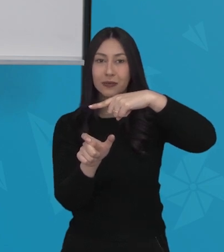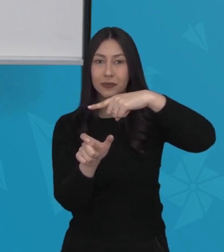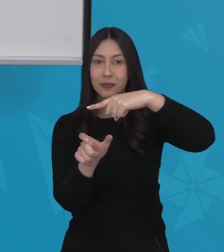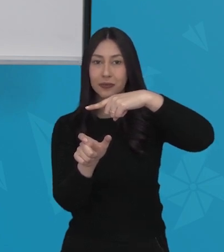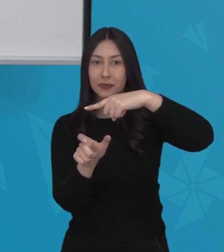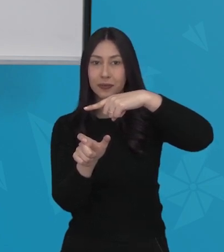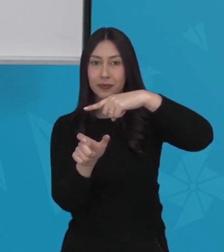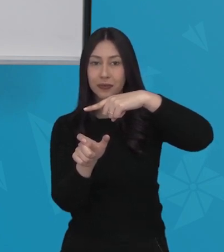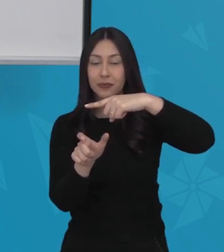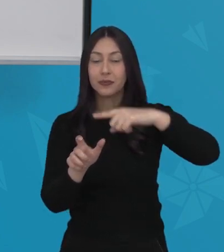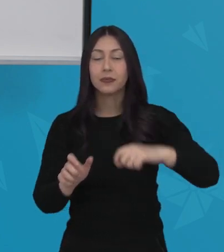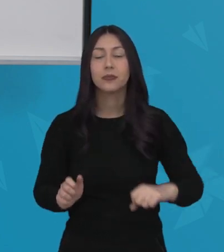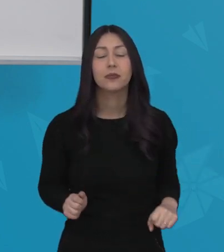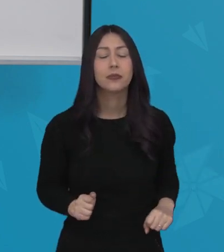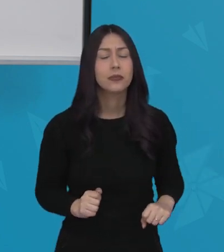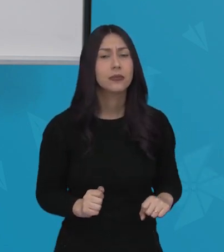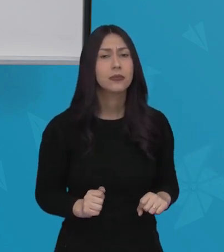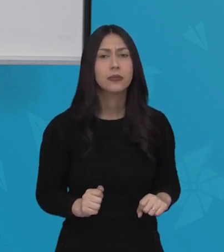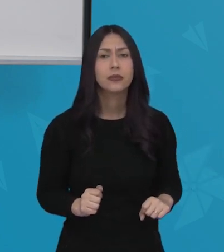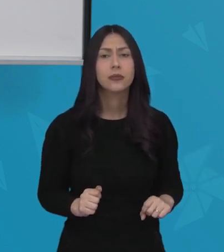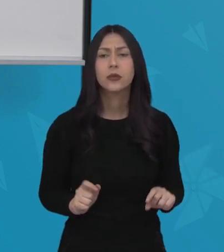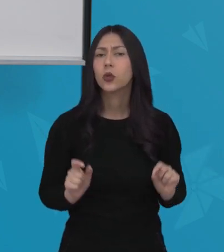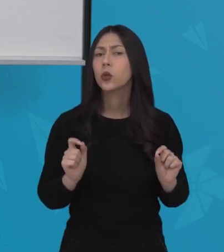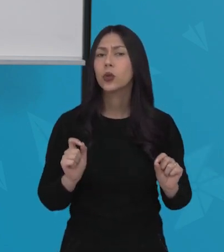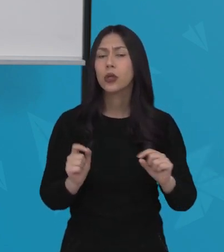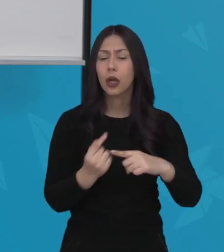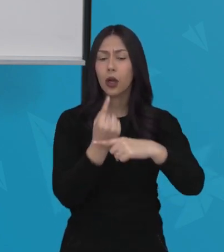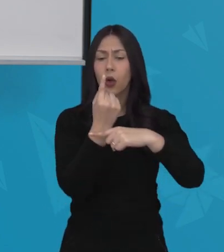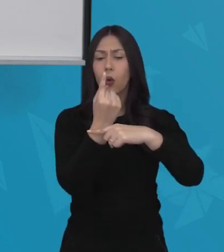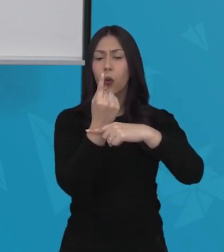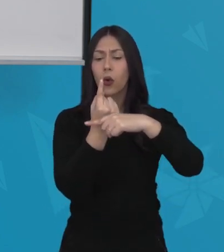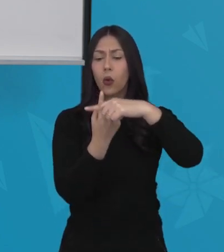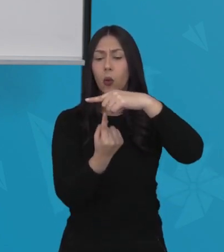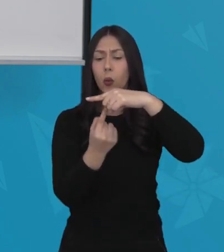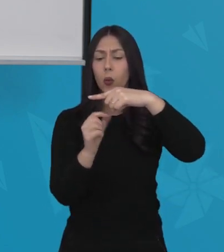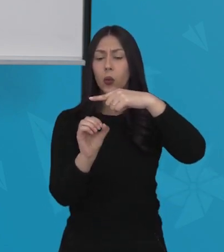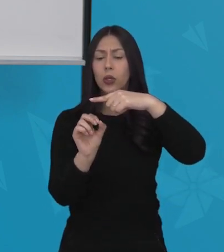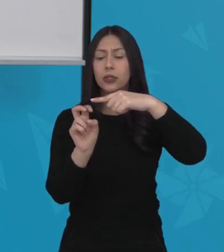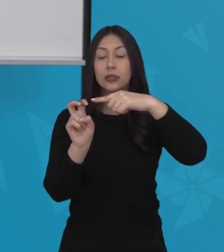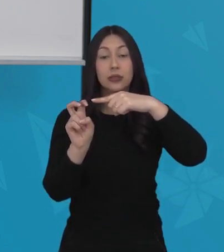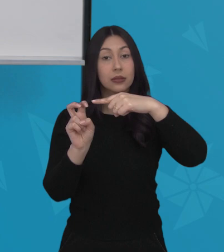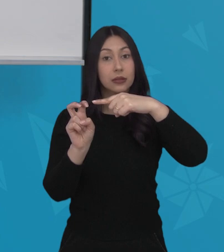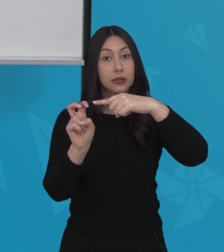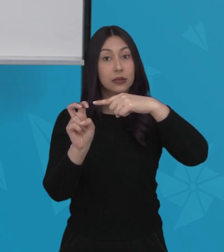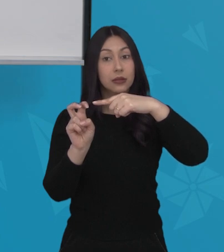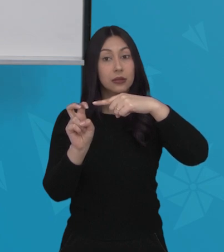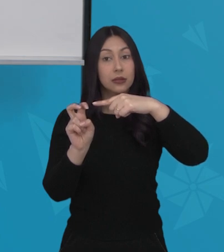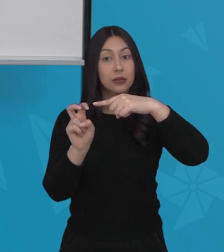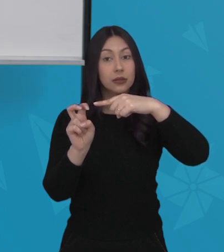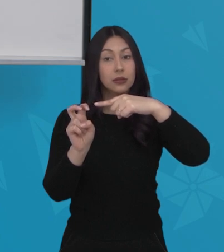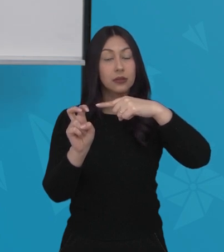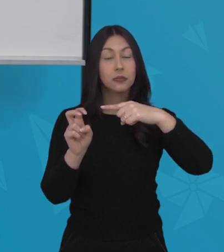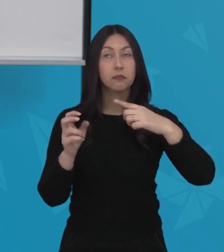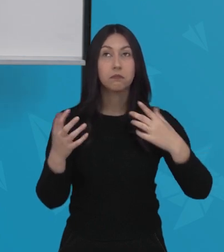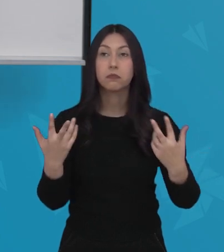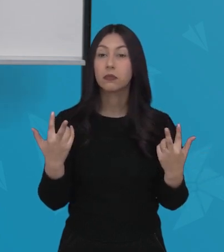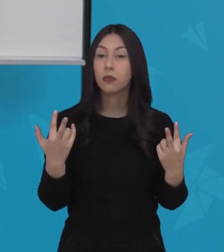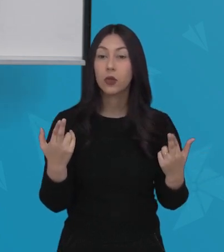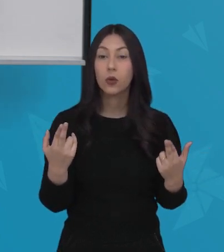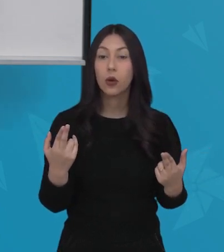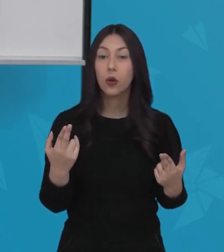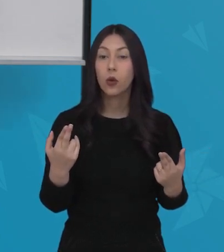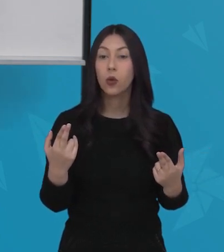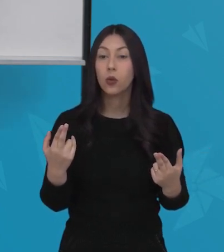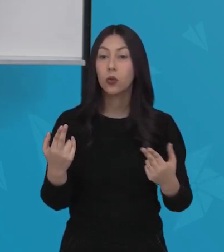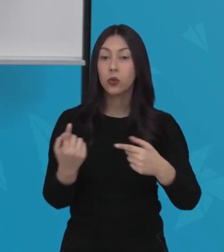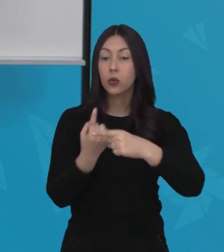dividindo. O que é, então, o meu 1 dividido por 10 à quinta? É como se eu tivesse justamente agora o meu